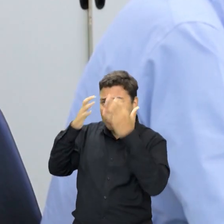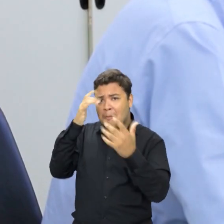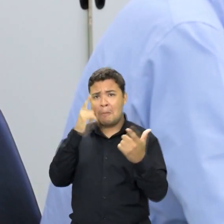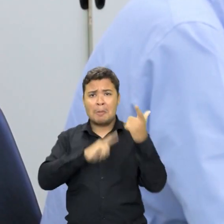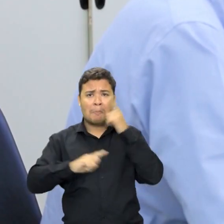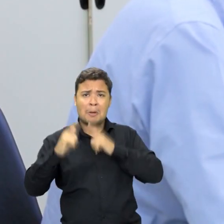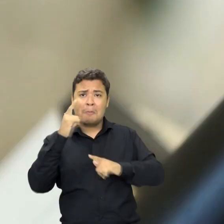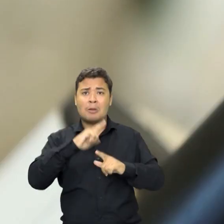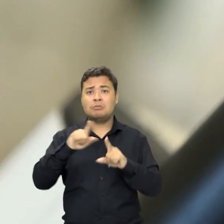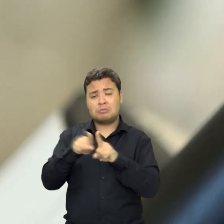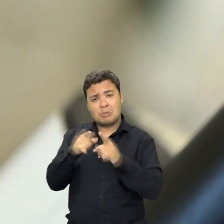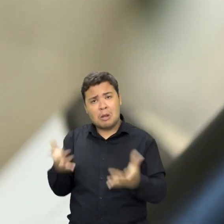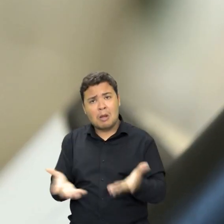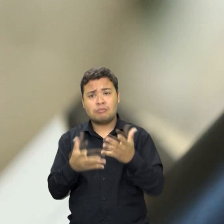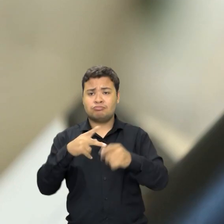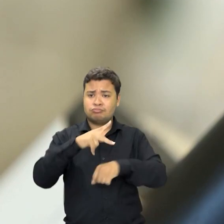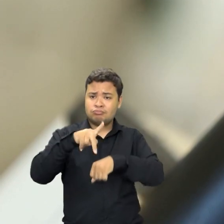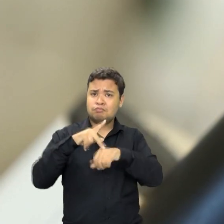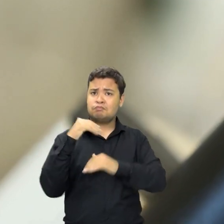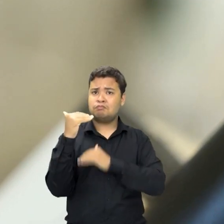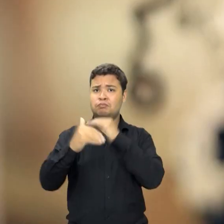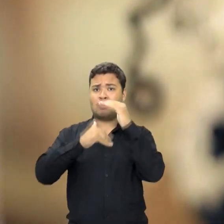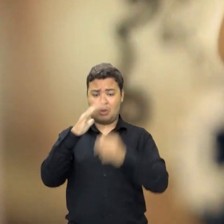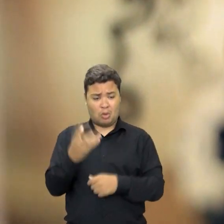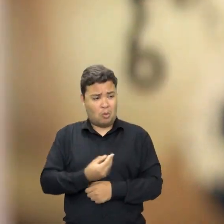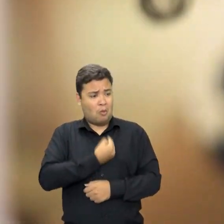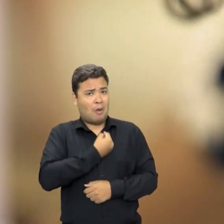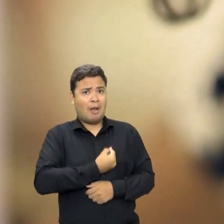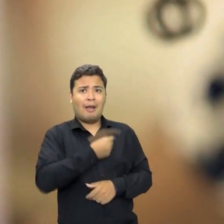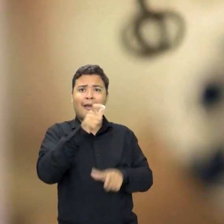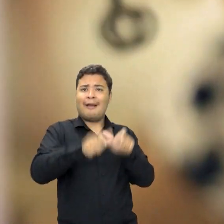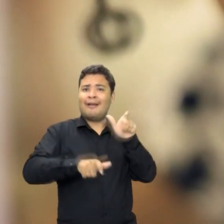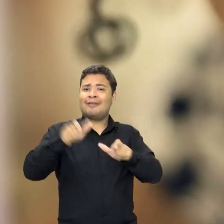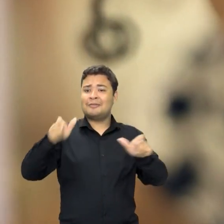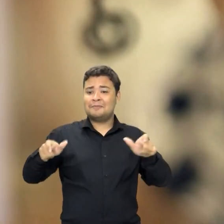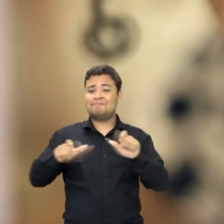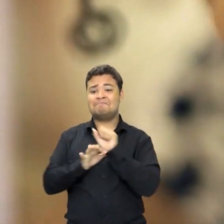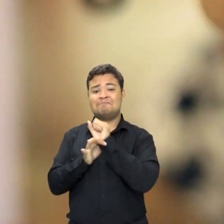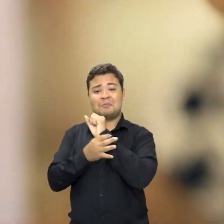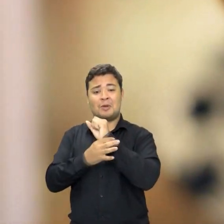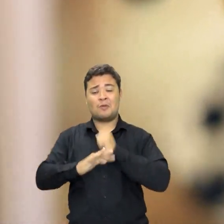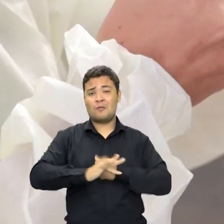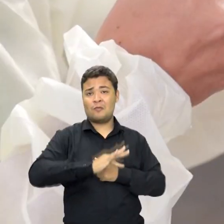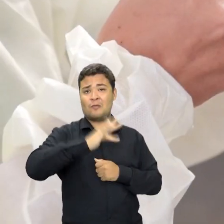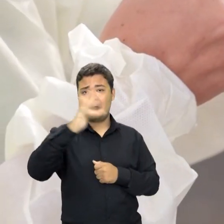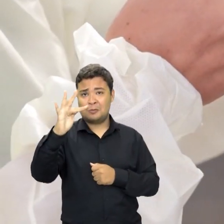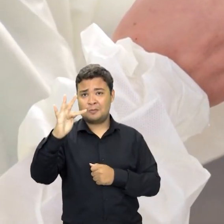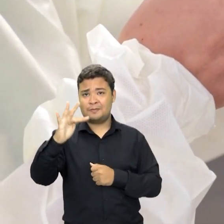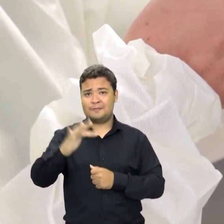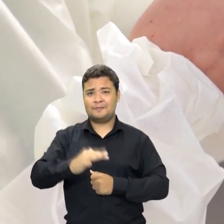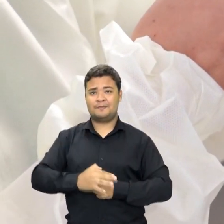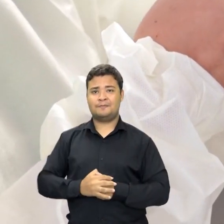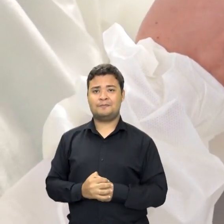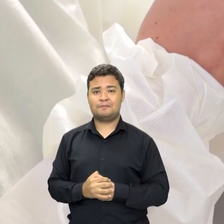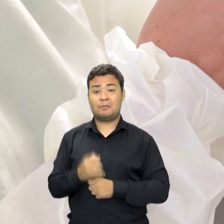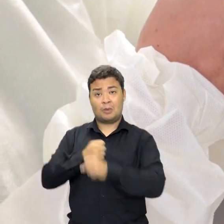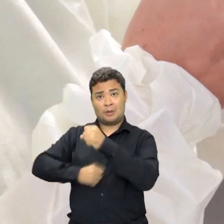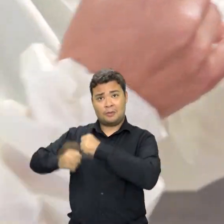encontra soluções, promove a evolução de um país, melhora a qualidade de vida das pessoas e garante o futuro.